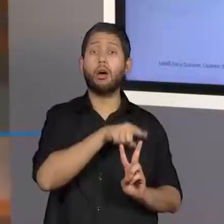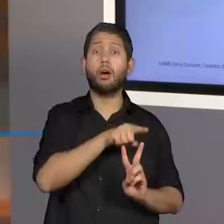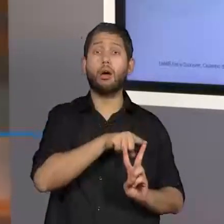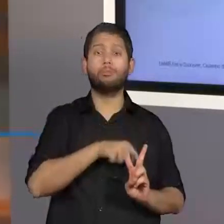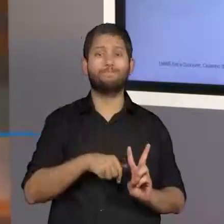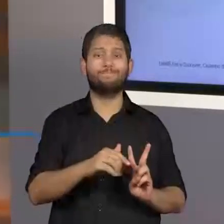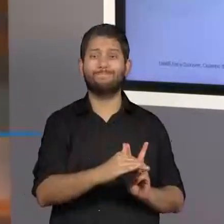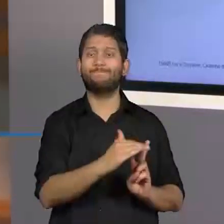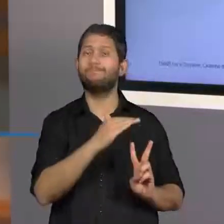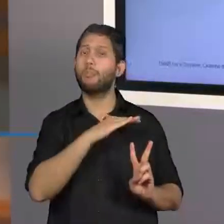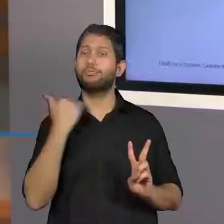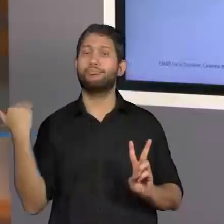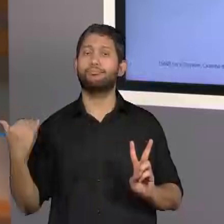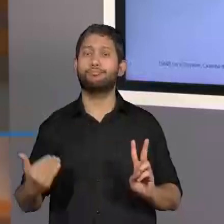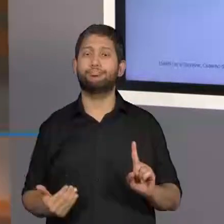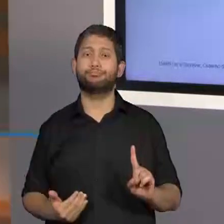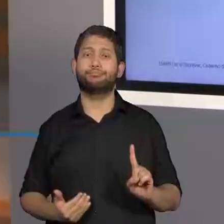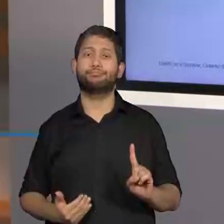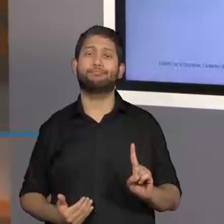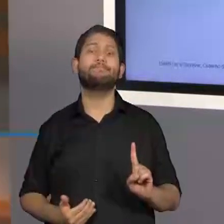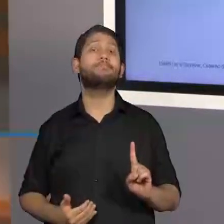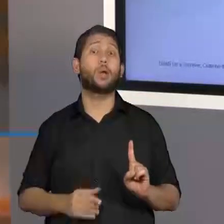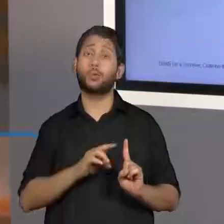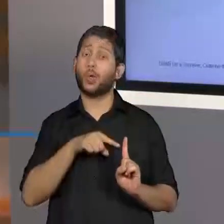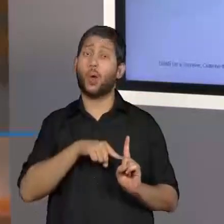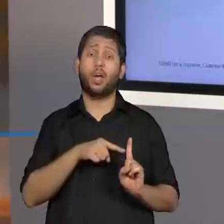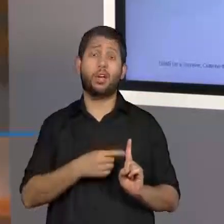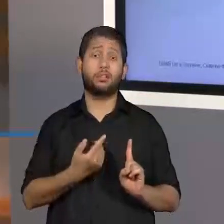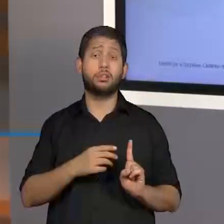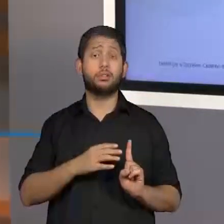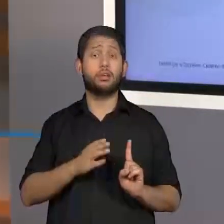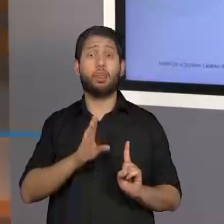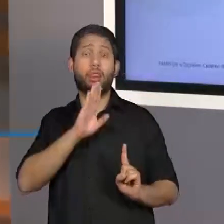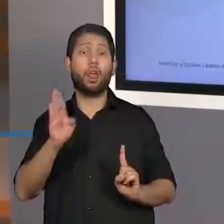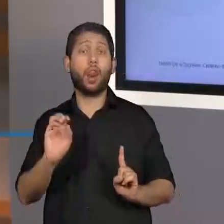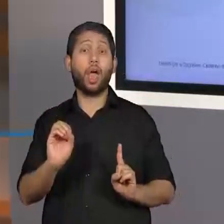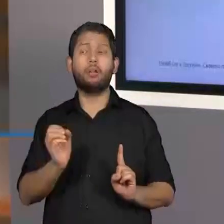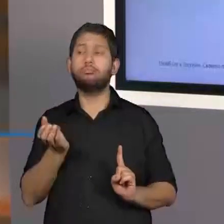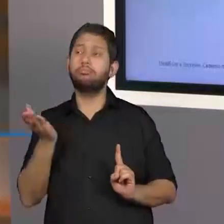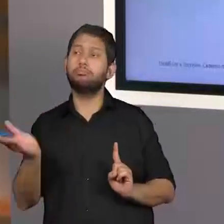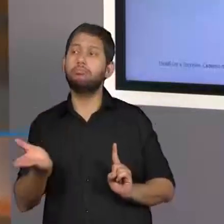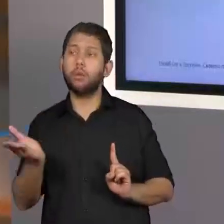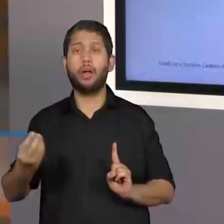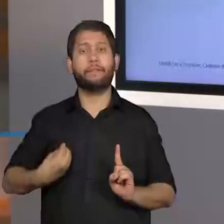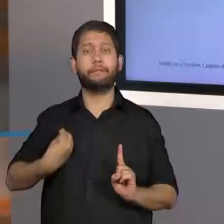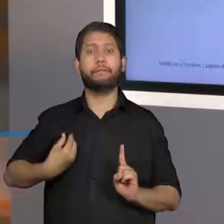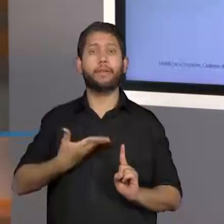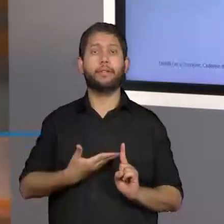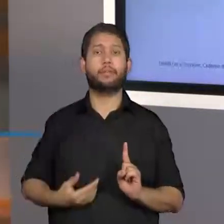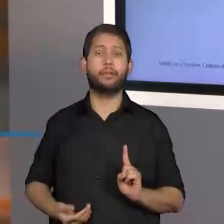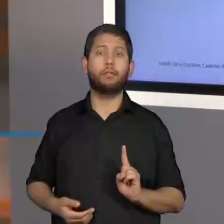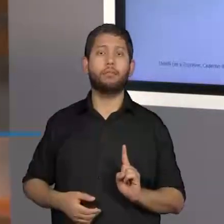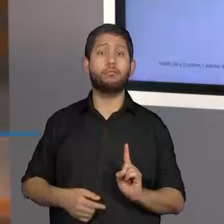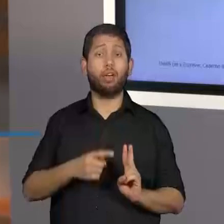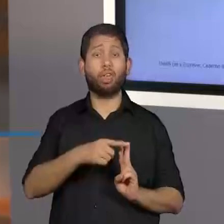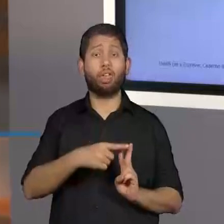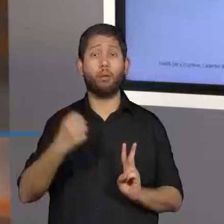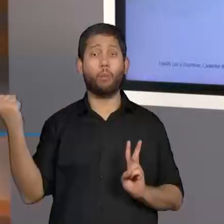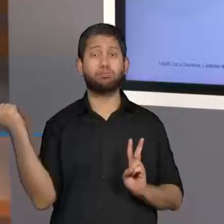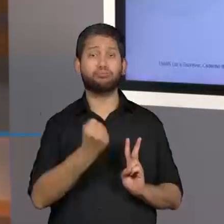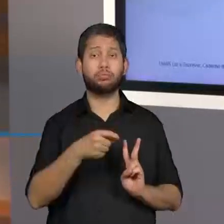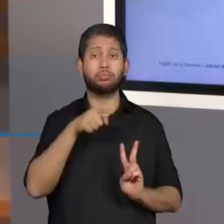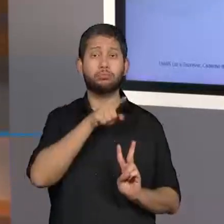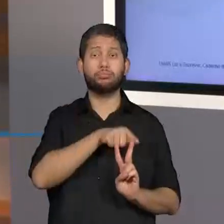né? Mas existe aí um pensamento. Será que toda vez que eu pensar algo, eu não tenho